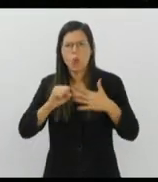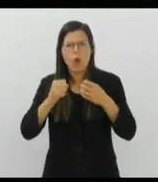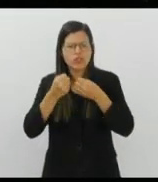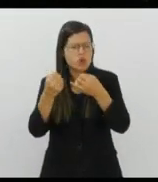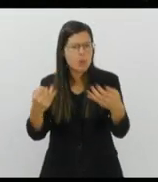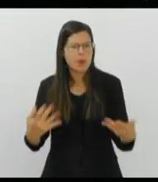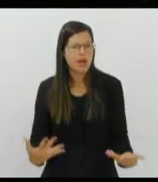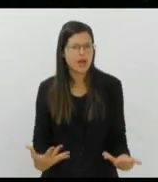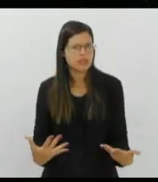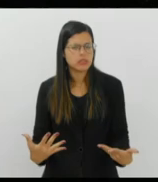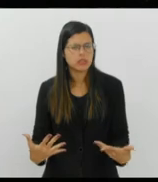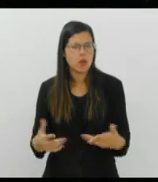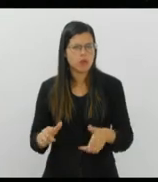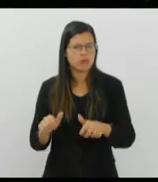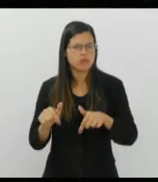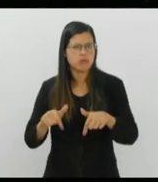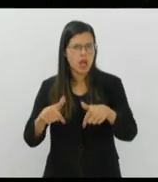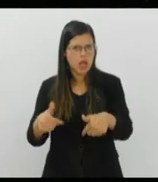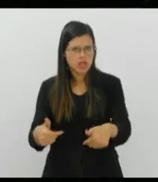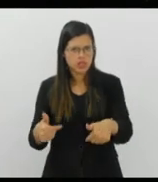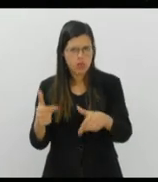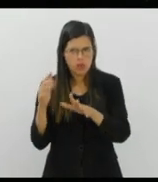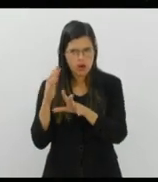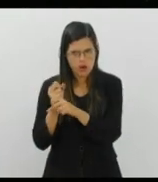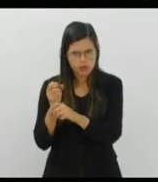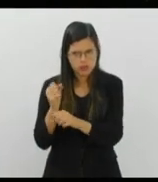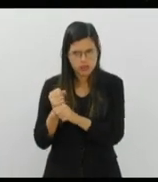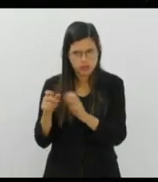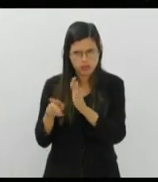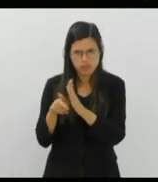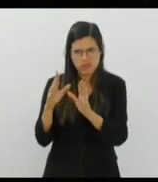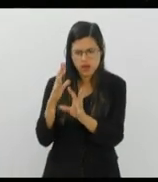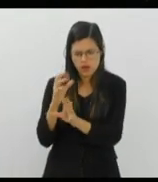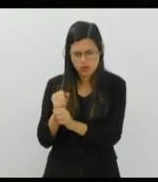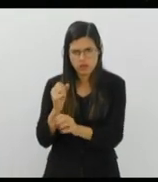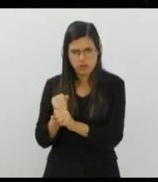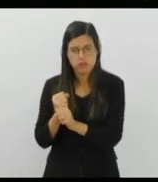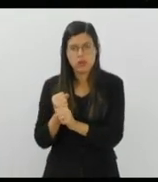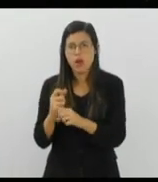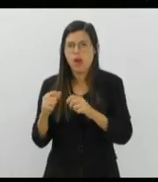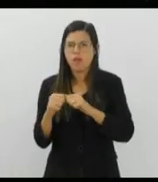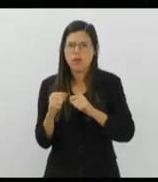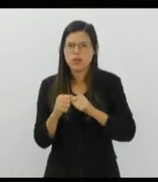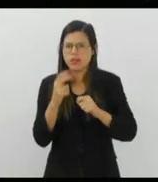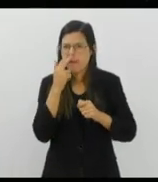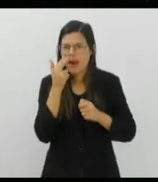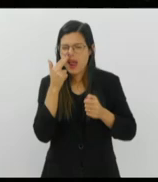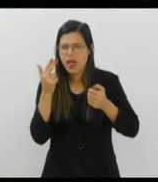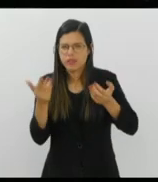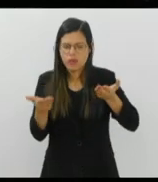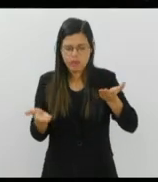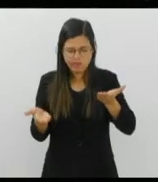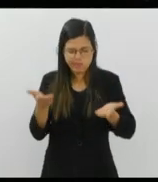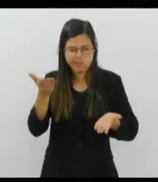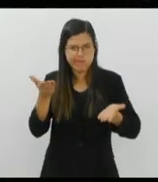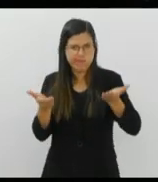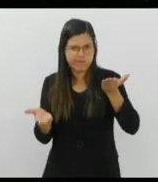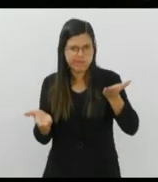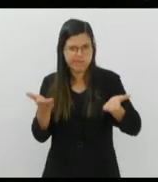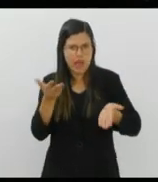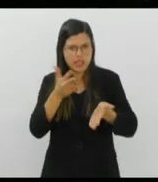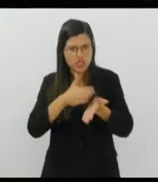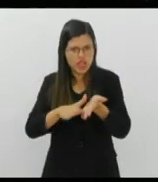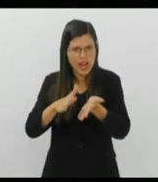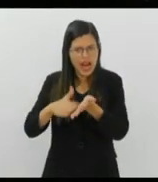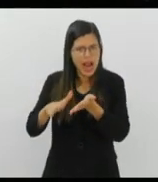Era uma mera medida contábil para fazer um equilíbrio de despesa